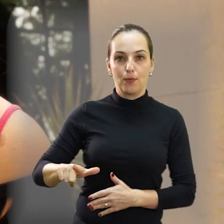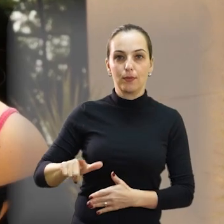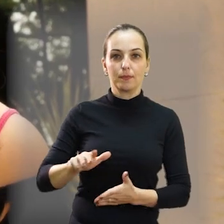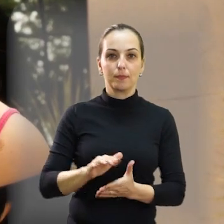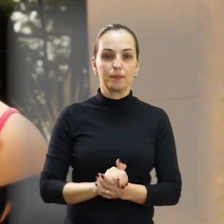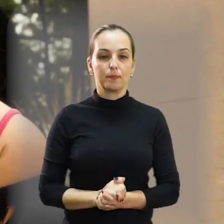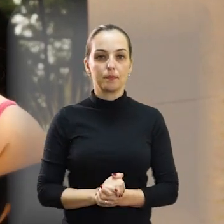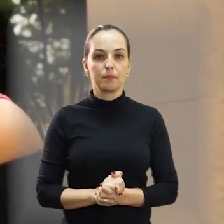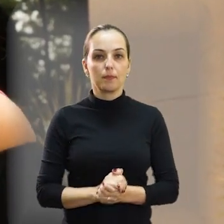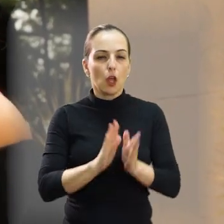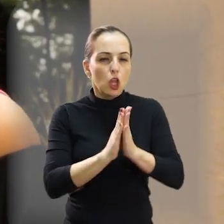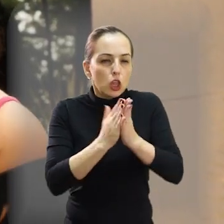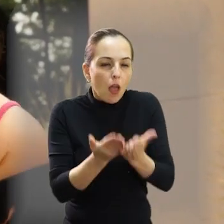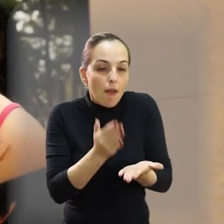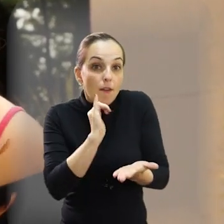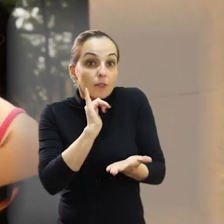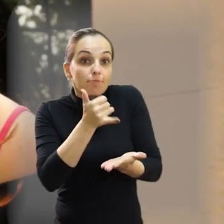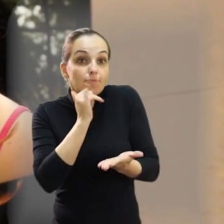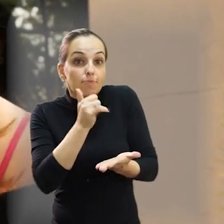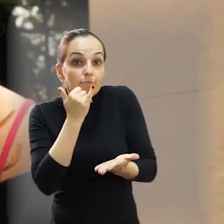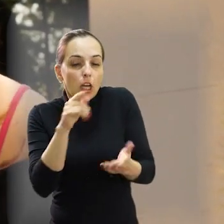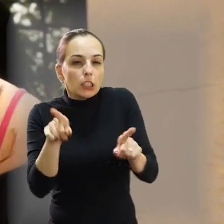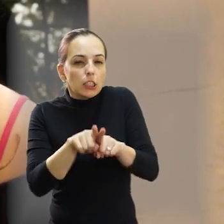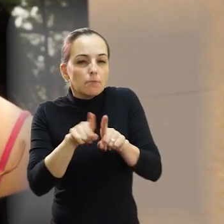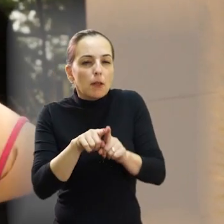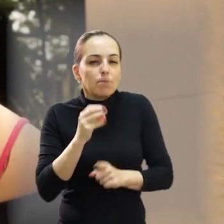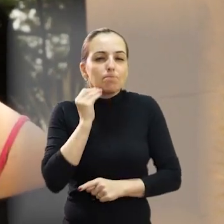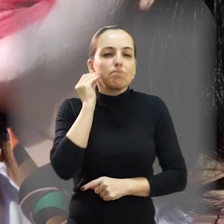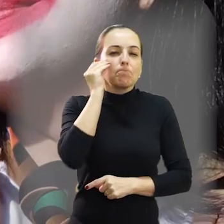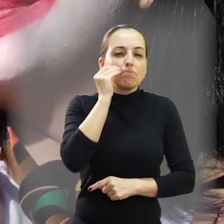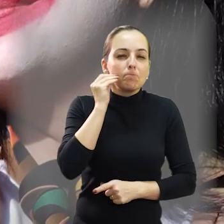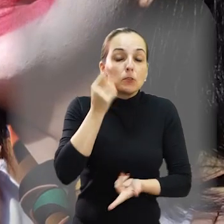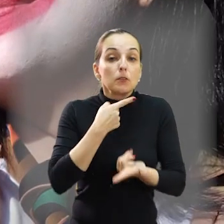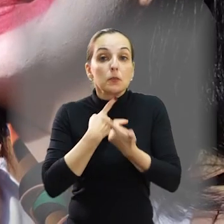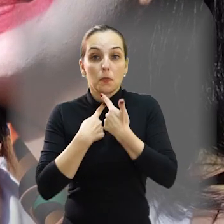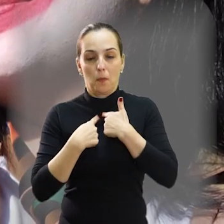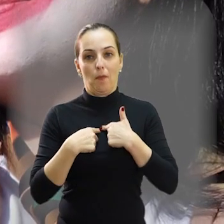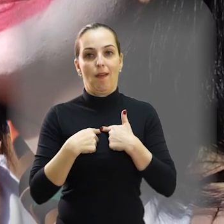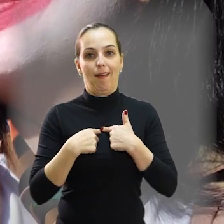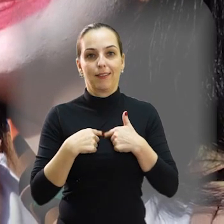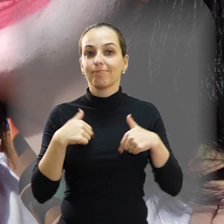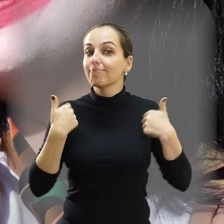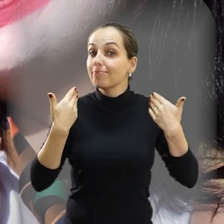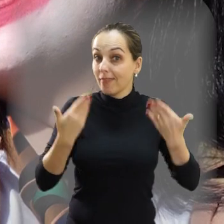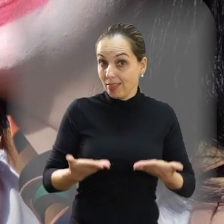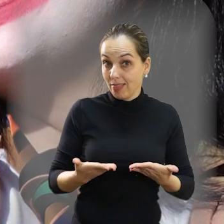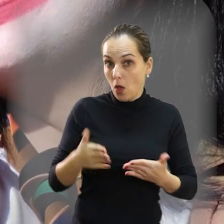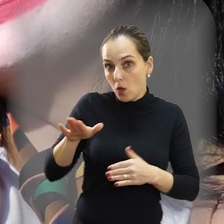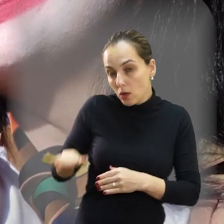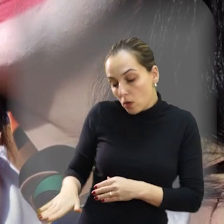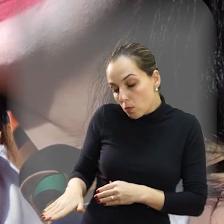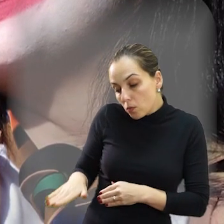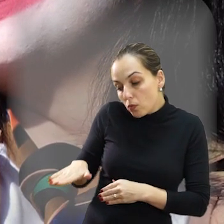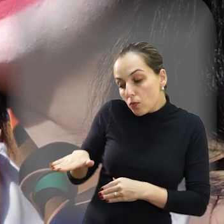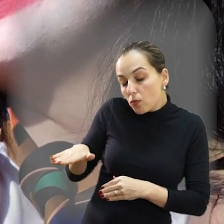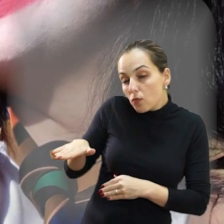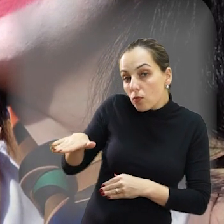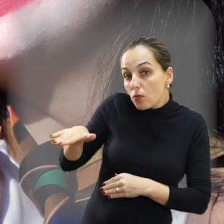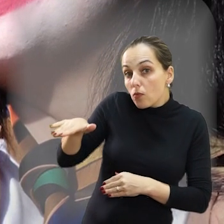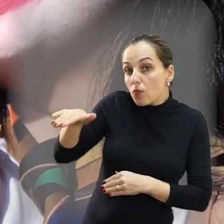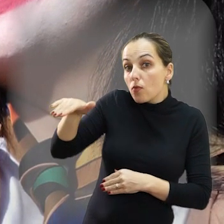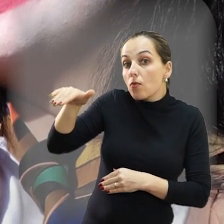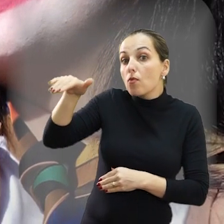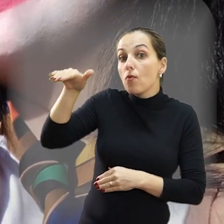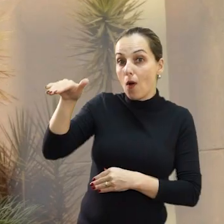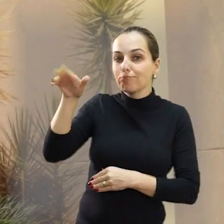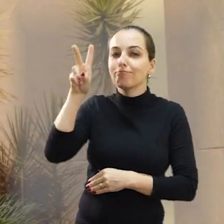esse sonho, com as histórias dentro dela. Ela queria contar, ela queria viver as histórias. Então,